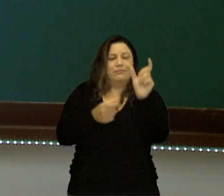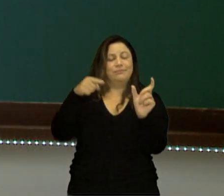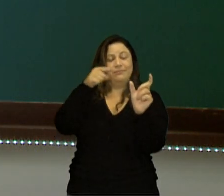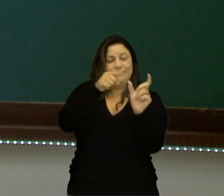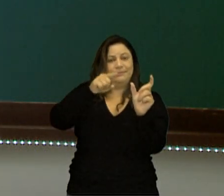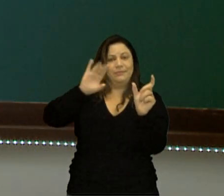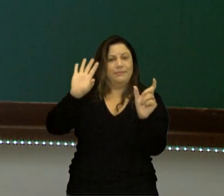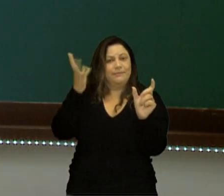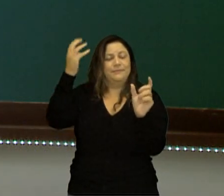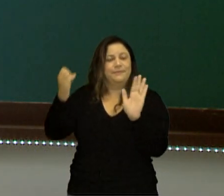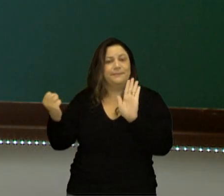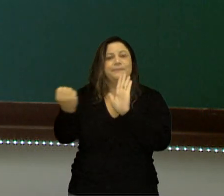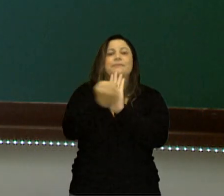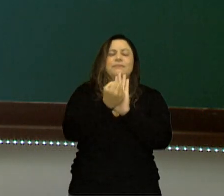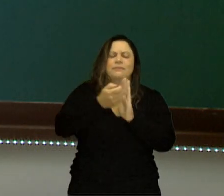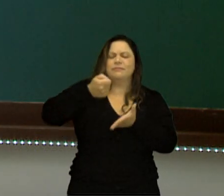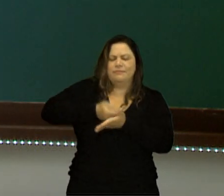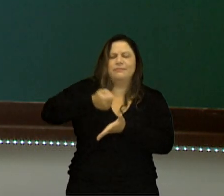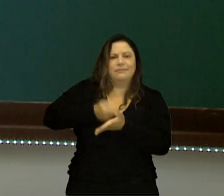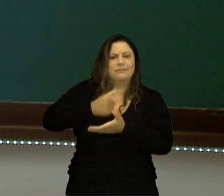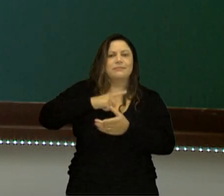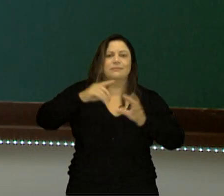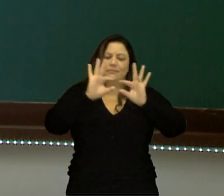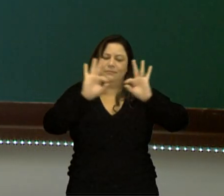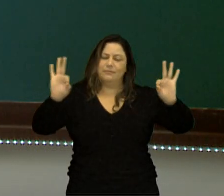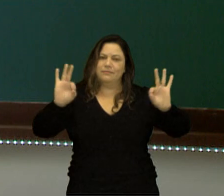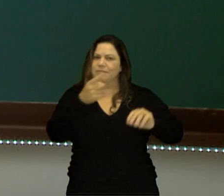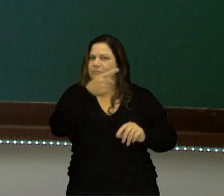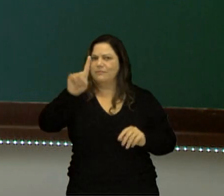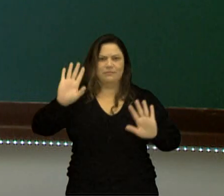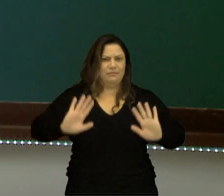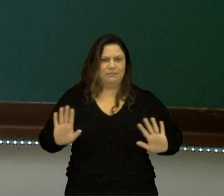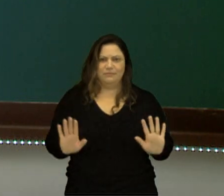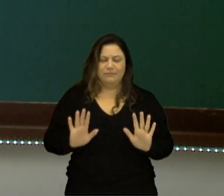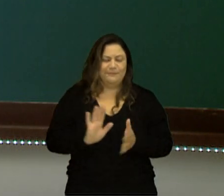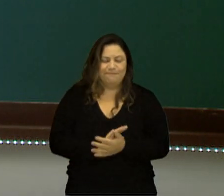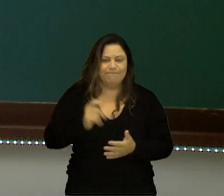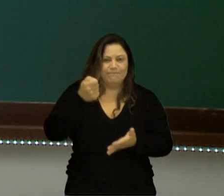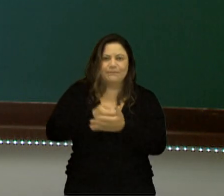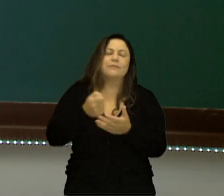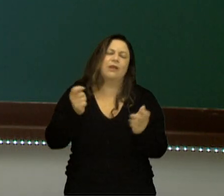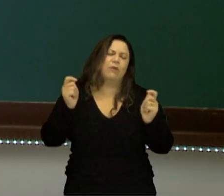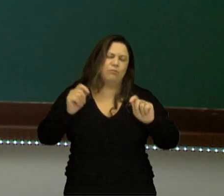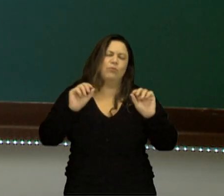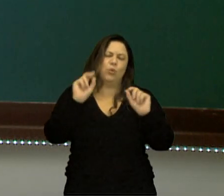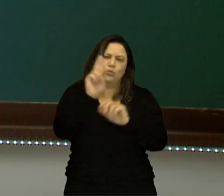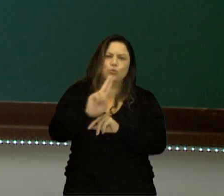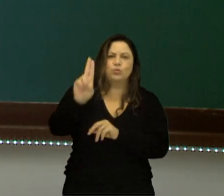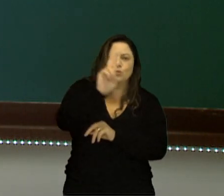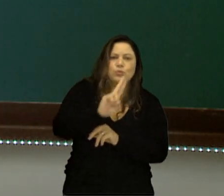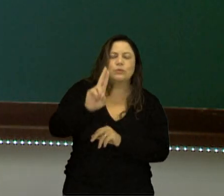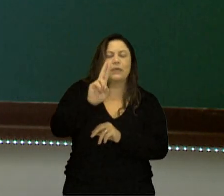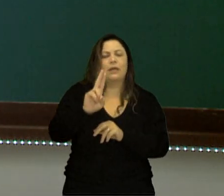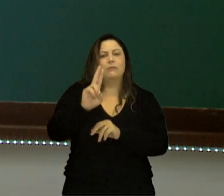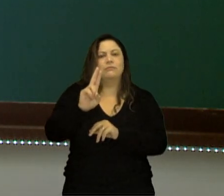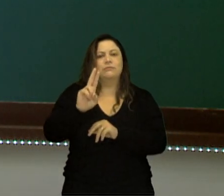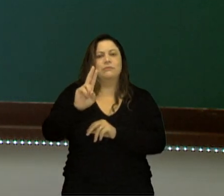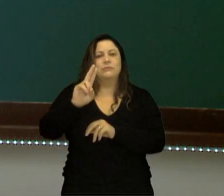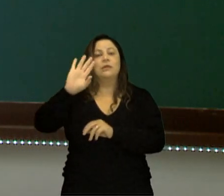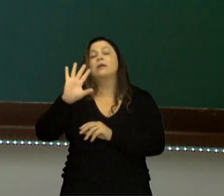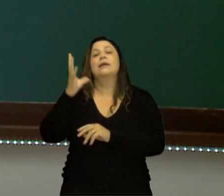sair do trabalho, o que eu tenho aqui? Nós temos, nesse caso, uma ideia de tempo. Quando que